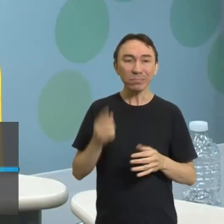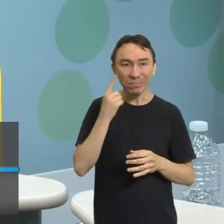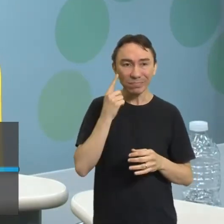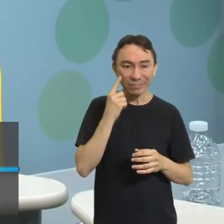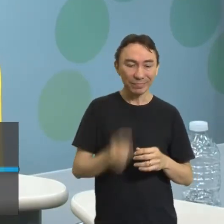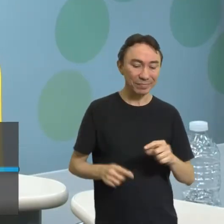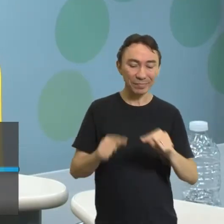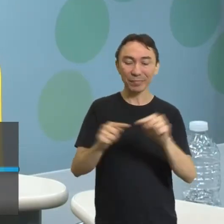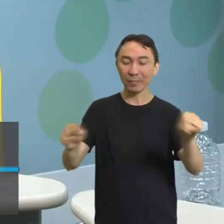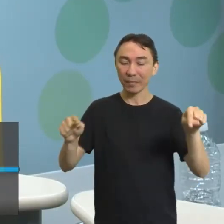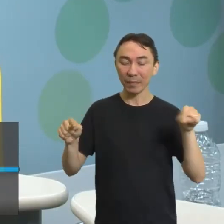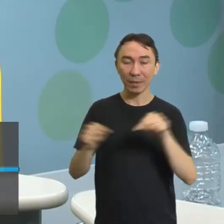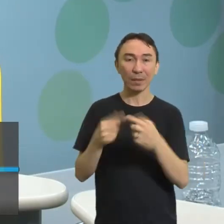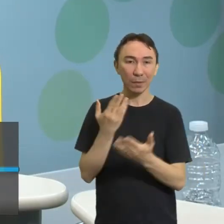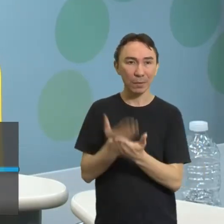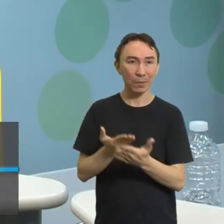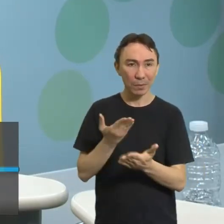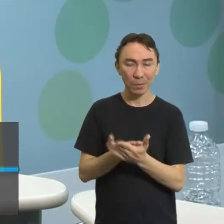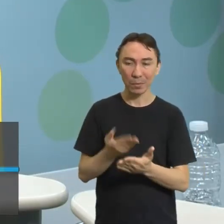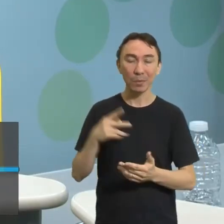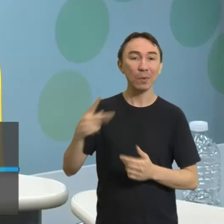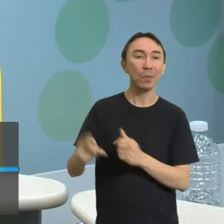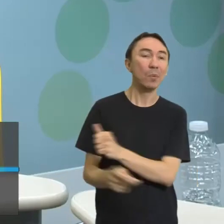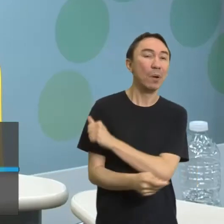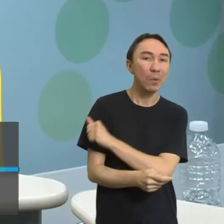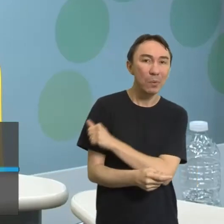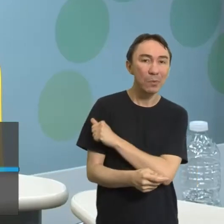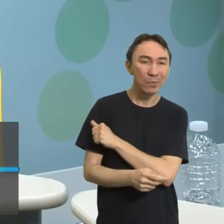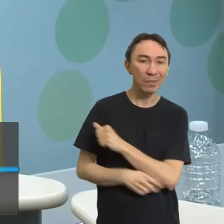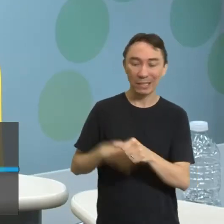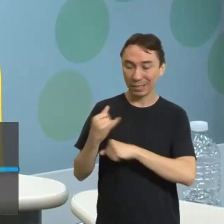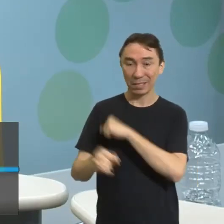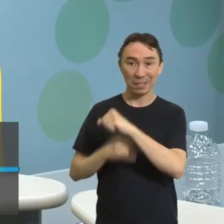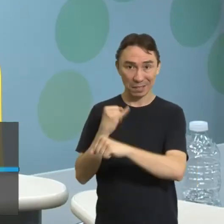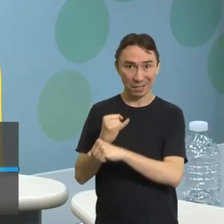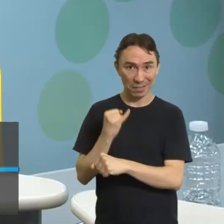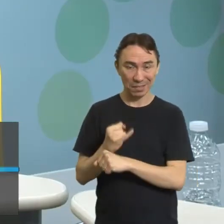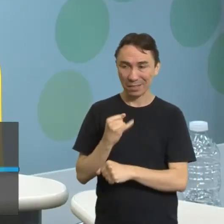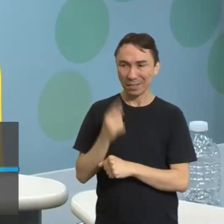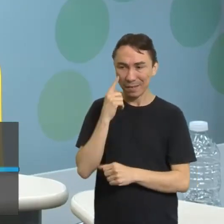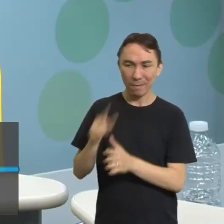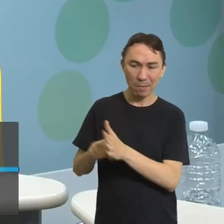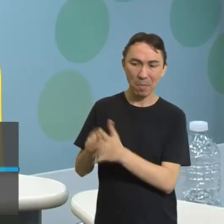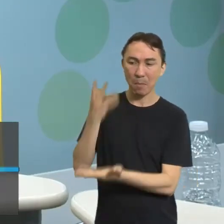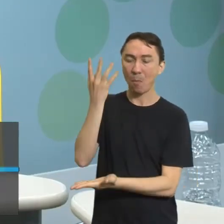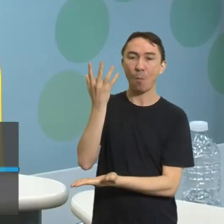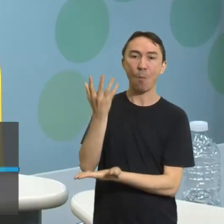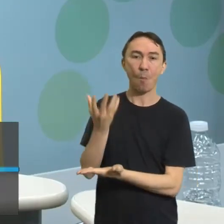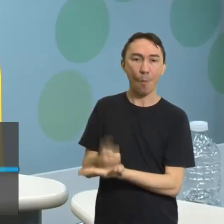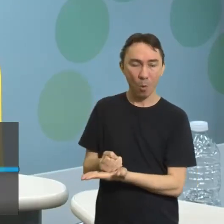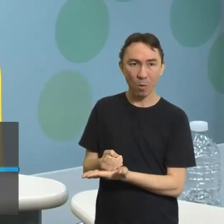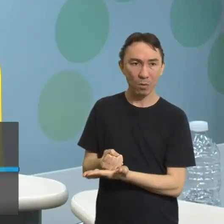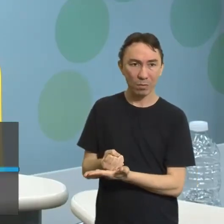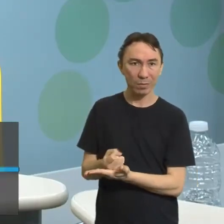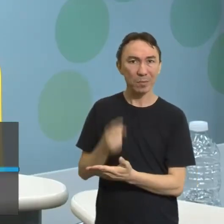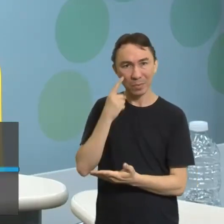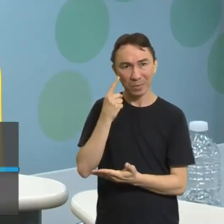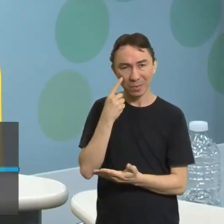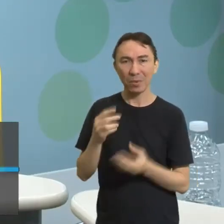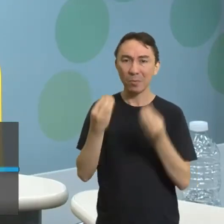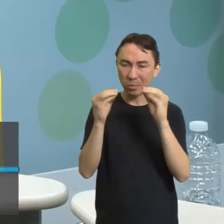simplesmente tirou a pesquisa da internet, né, e colocou para mim umas informações lá. Ele